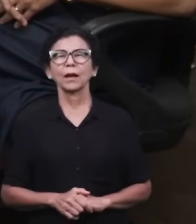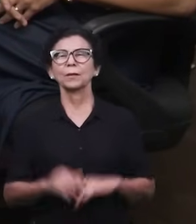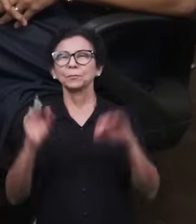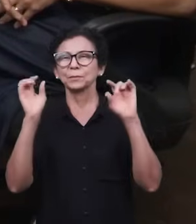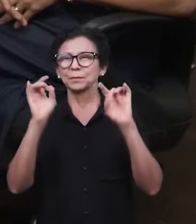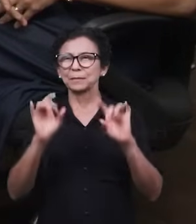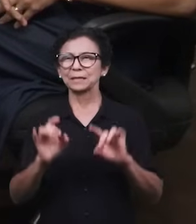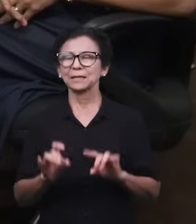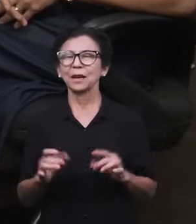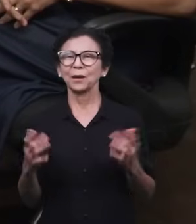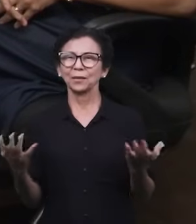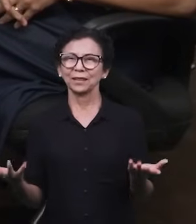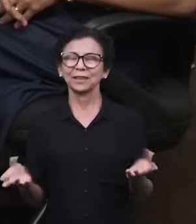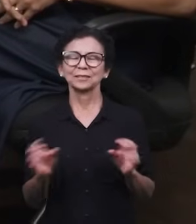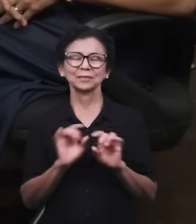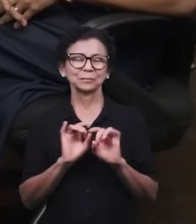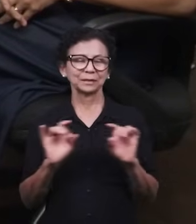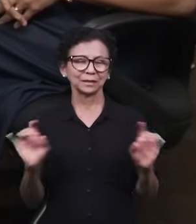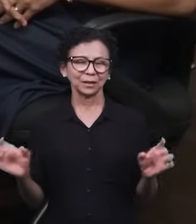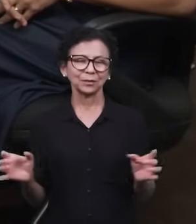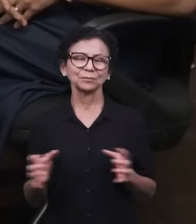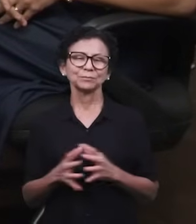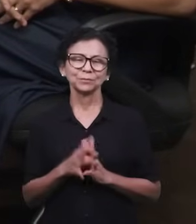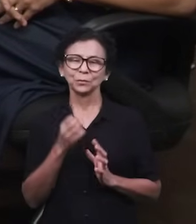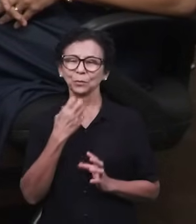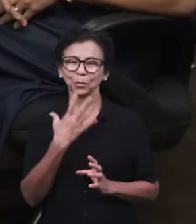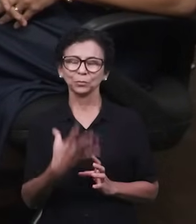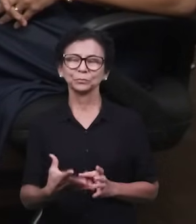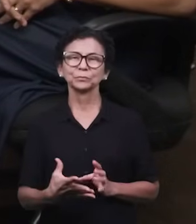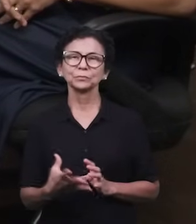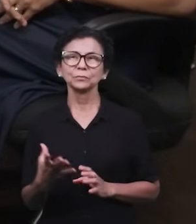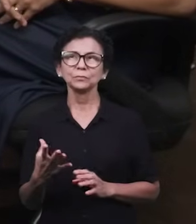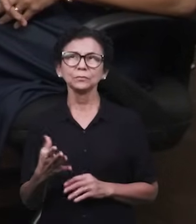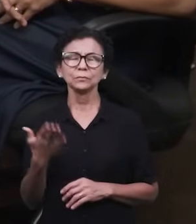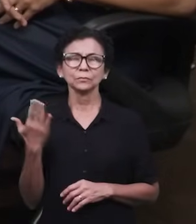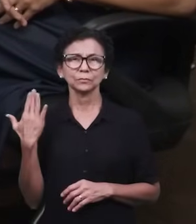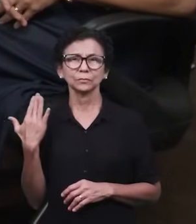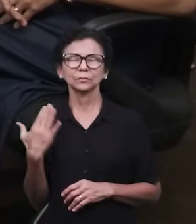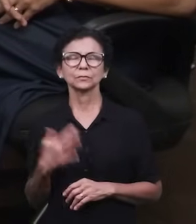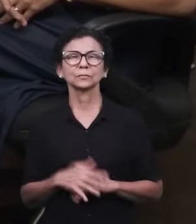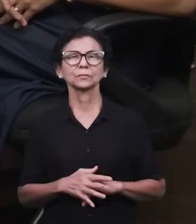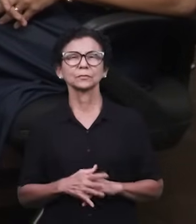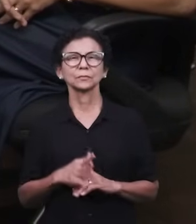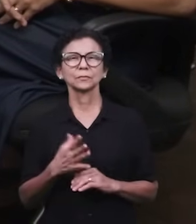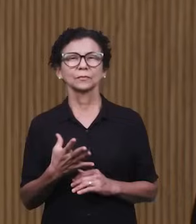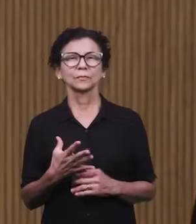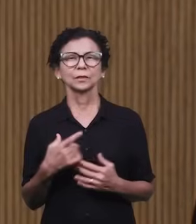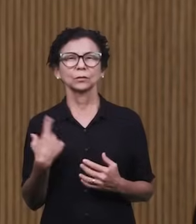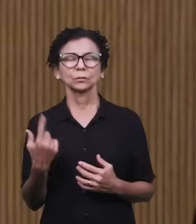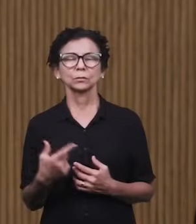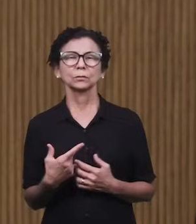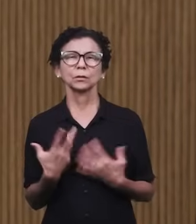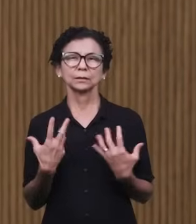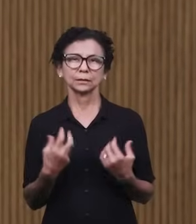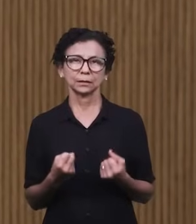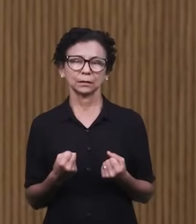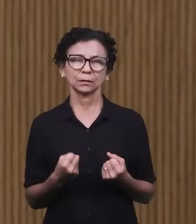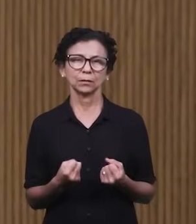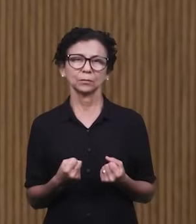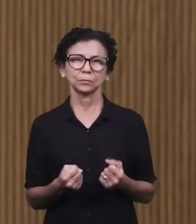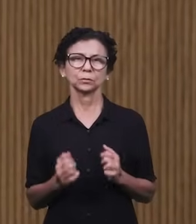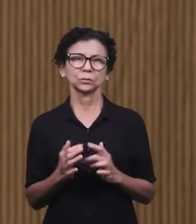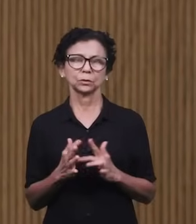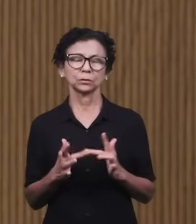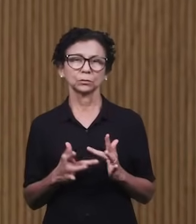um privilégio, né, para nós, porque, na verdade, até quando nós nos convertemos também, o Senhor